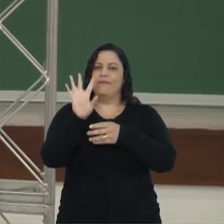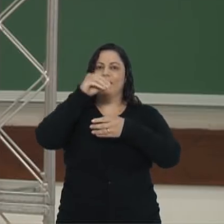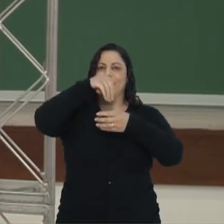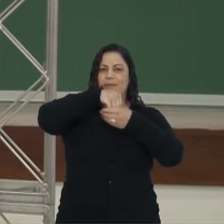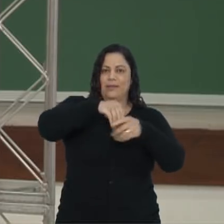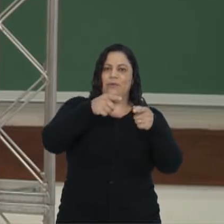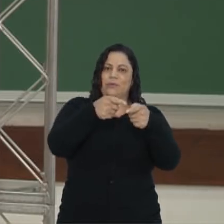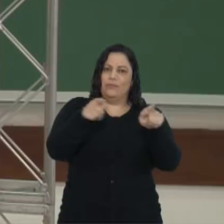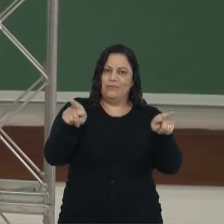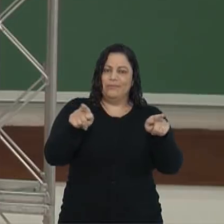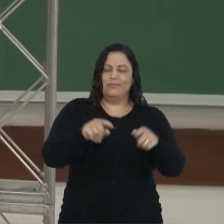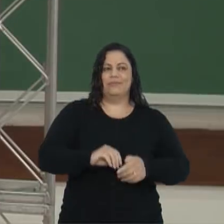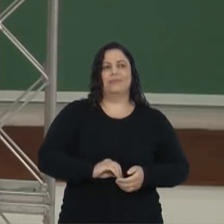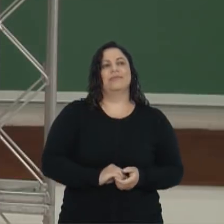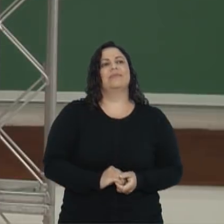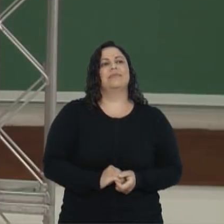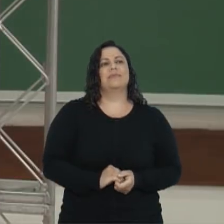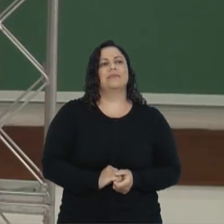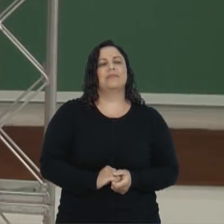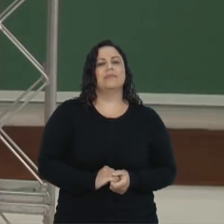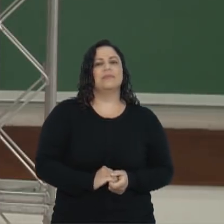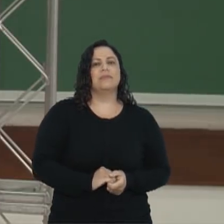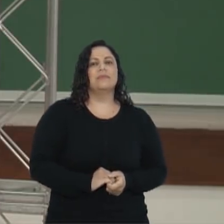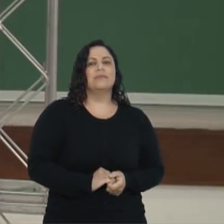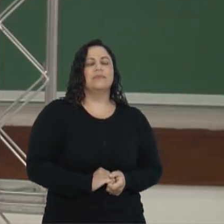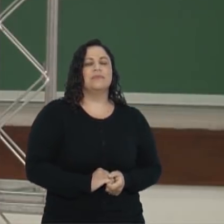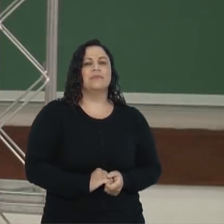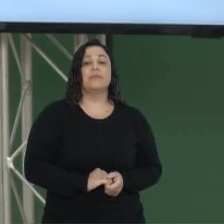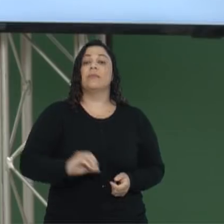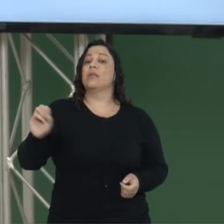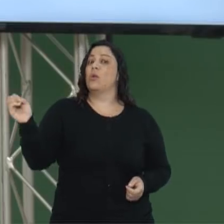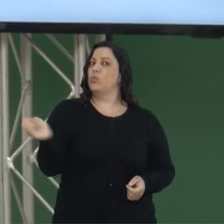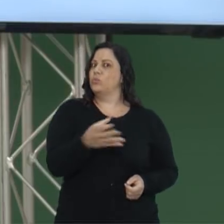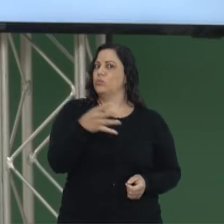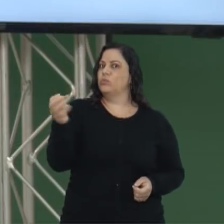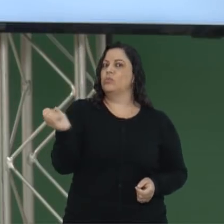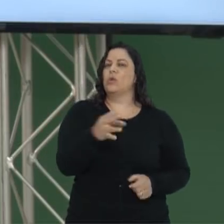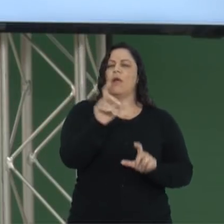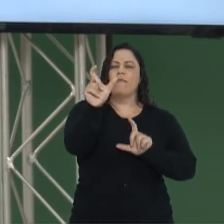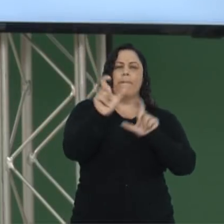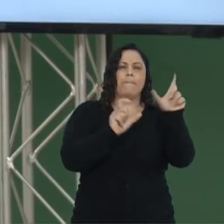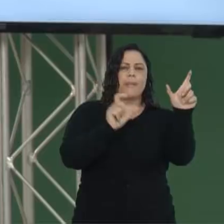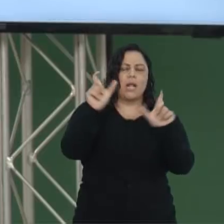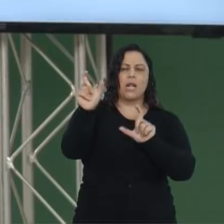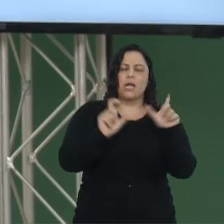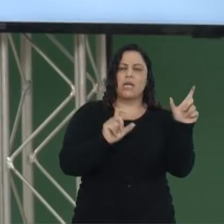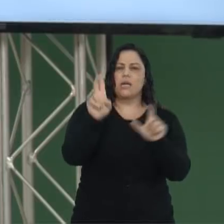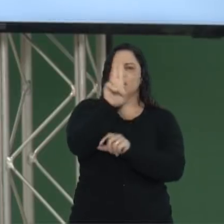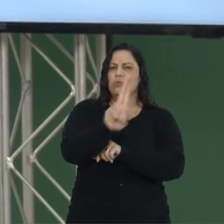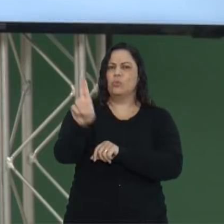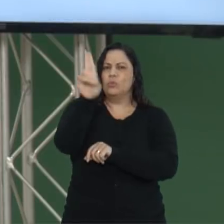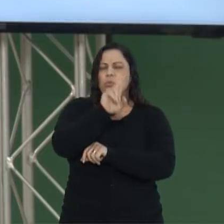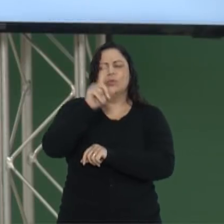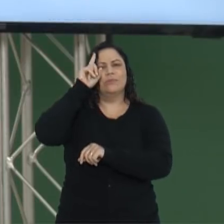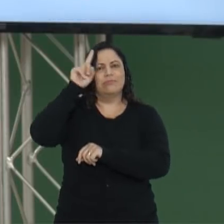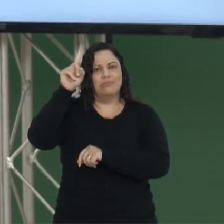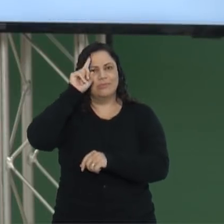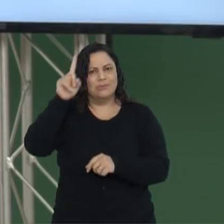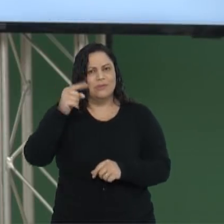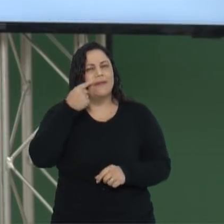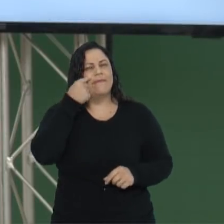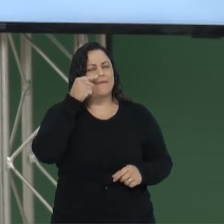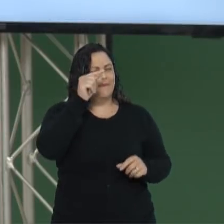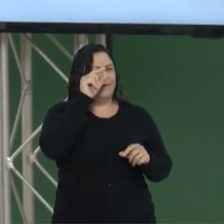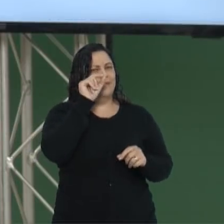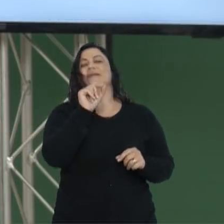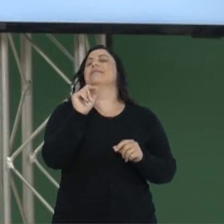uso. Vamos ver? Regências novas para nós, palavrinhas aí que a gente usa no dia a dia, vamos conferir se a gente está usando